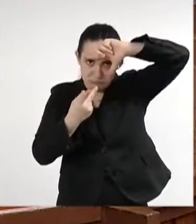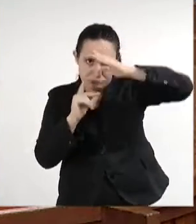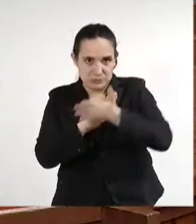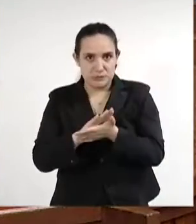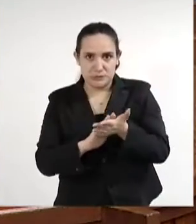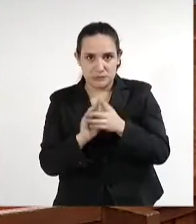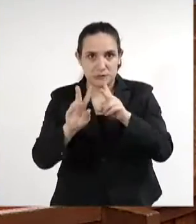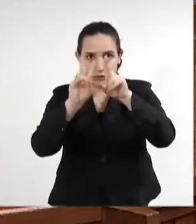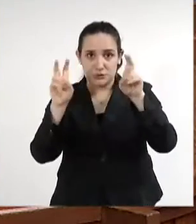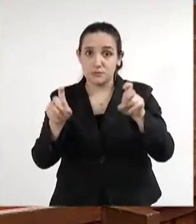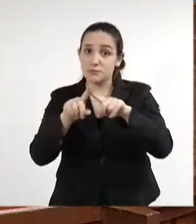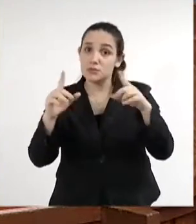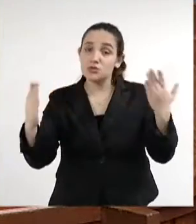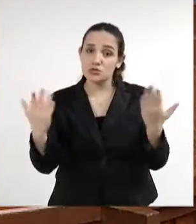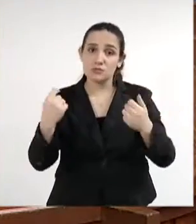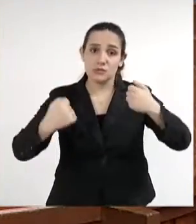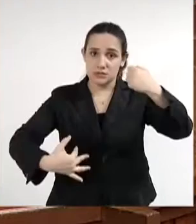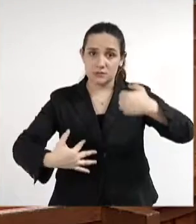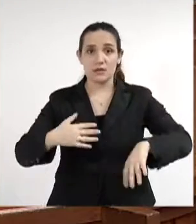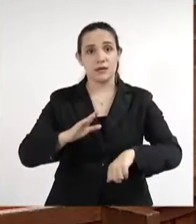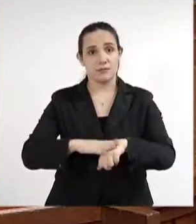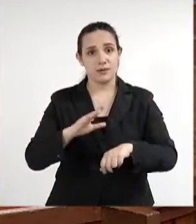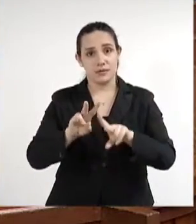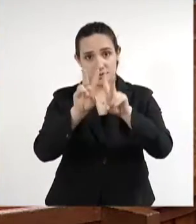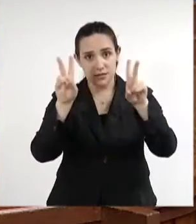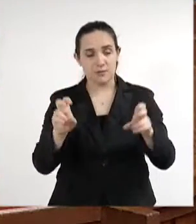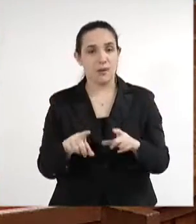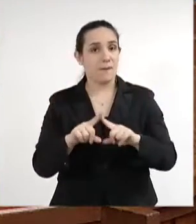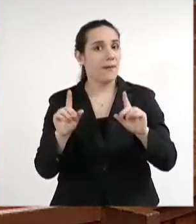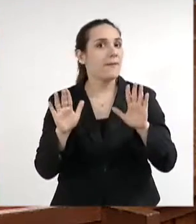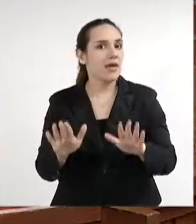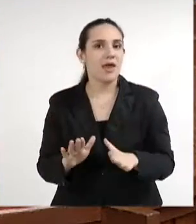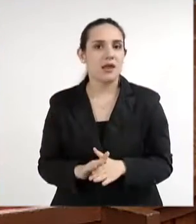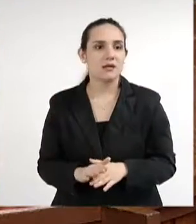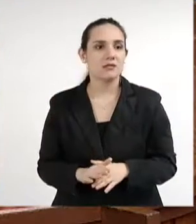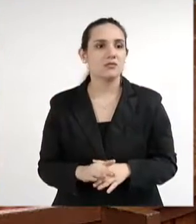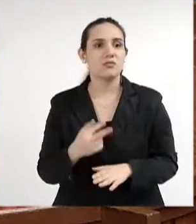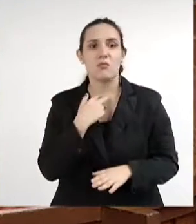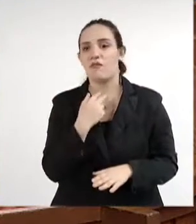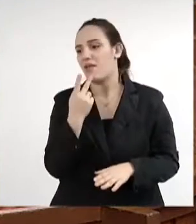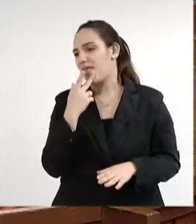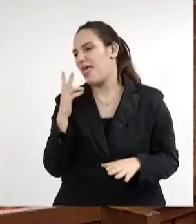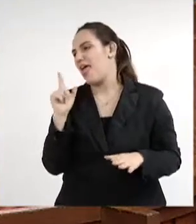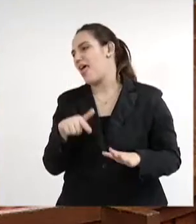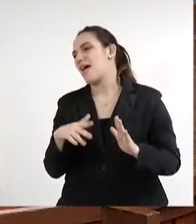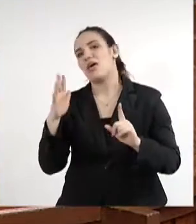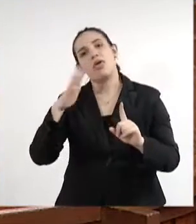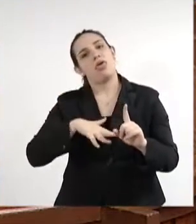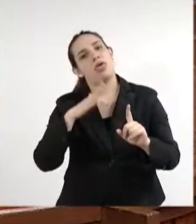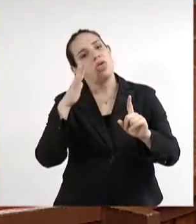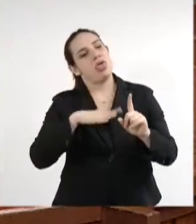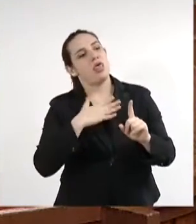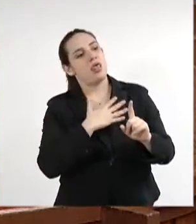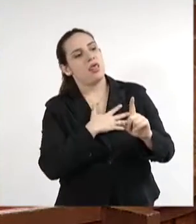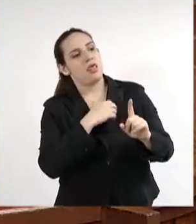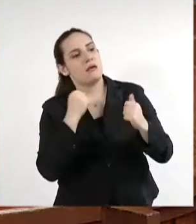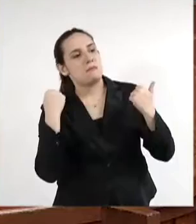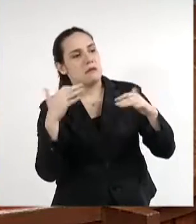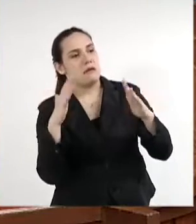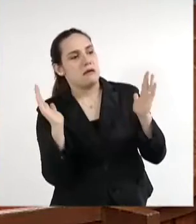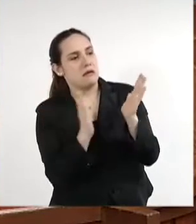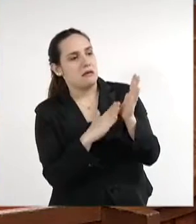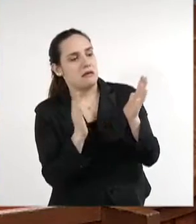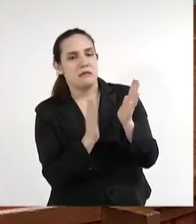isso. Hoje estamos falando mais sobre esse assunto. Mas não devemos fazer sensacionalismo, nem devemos